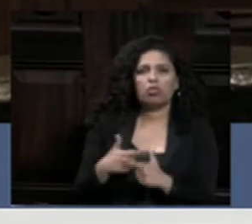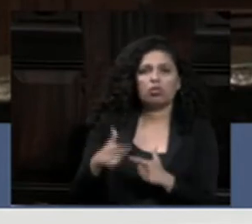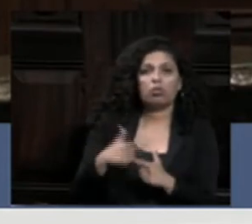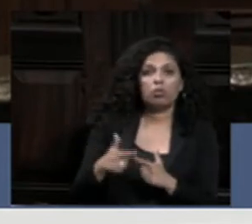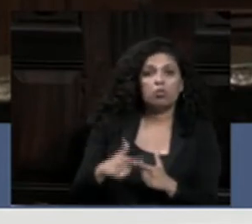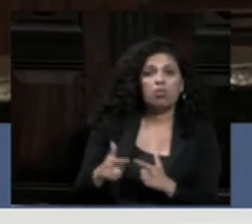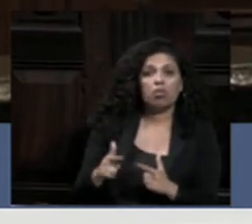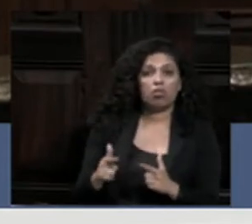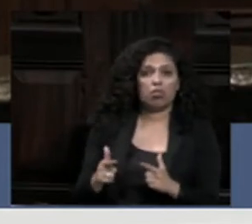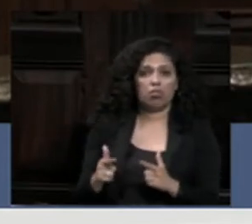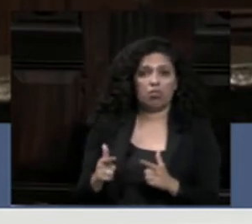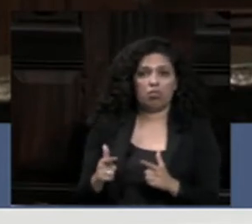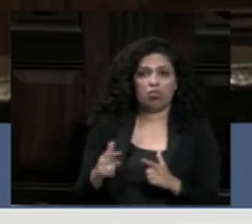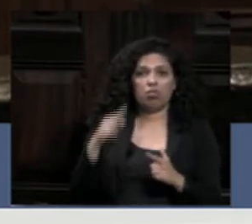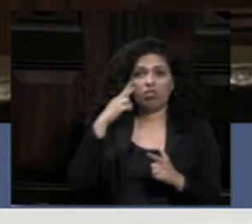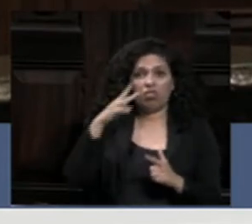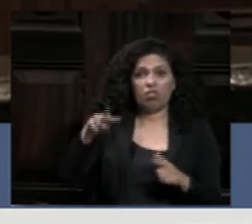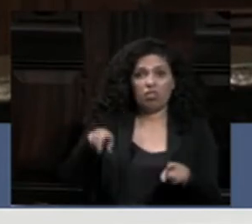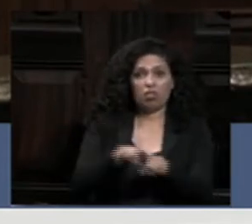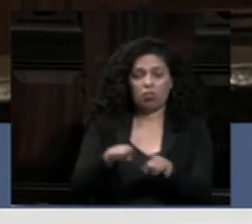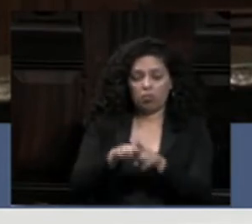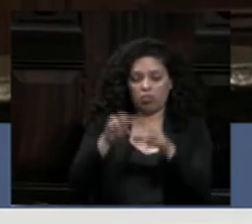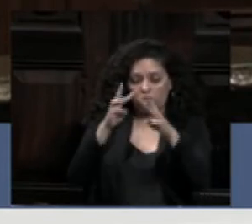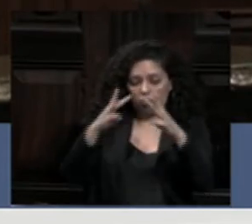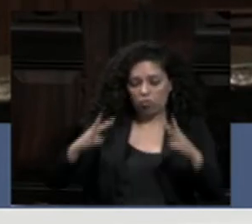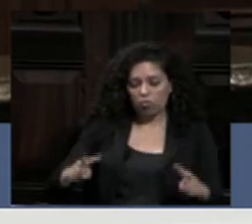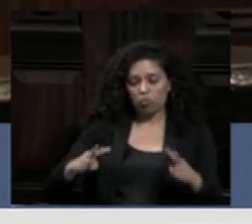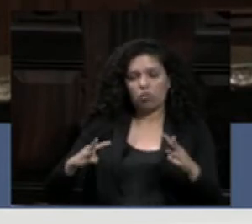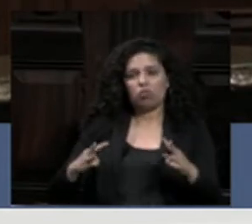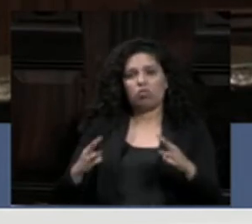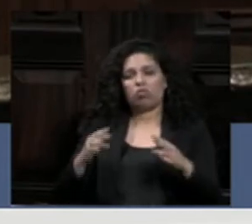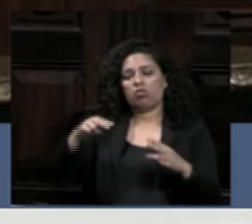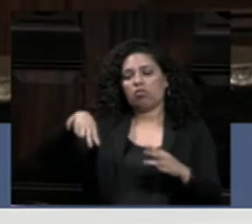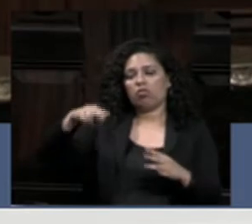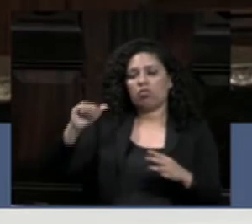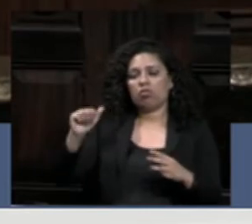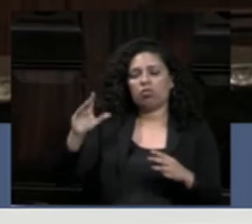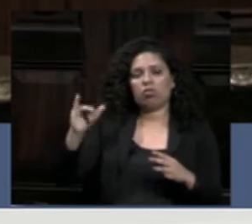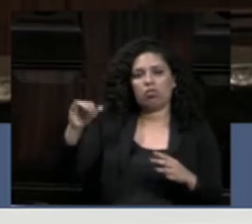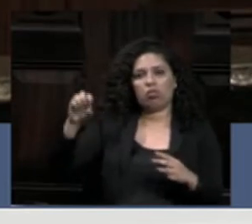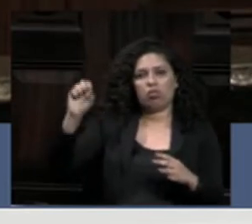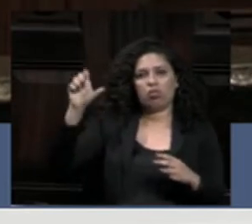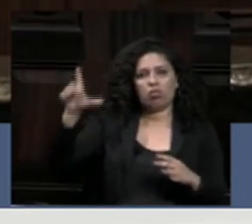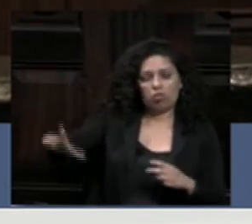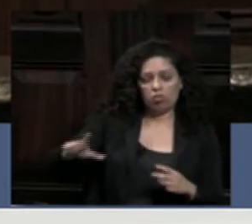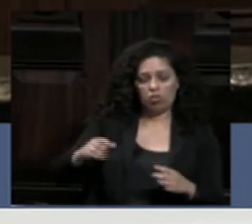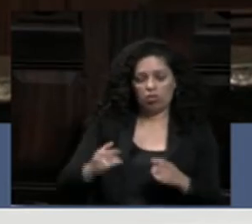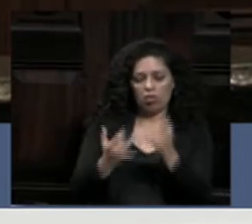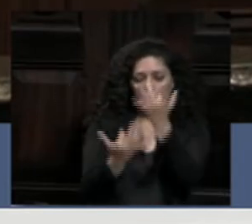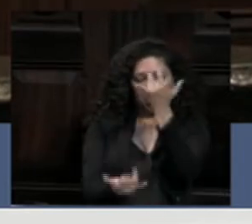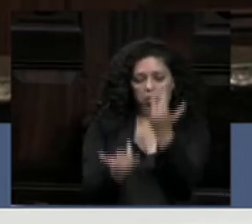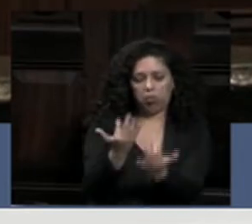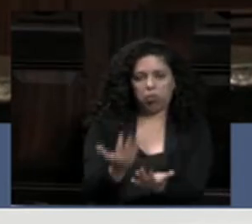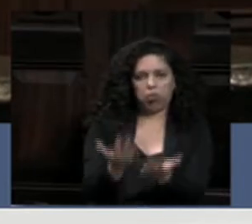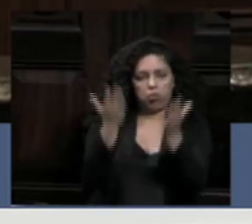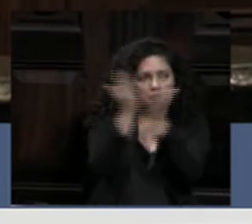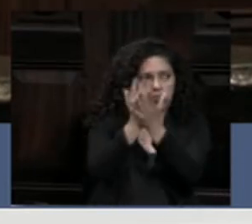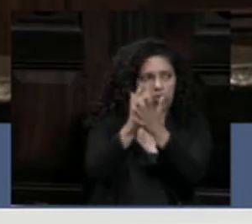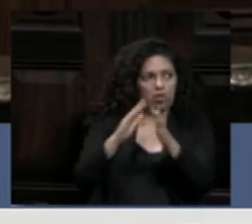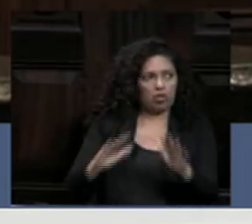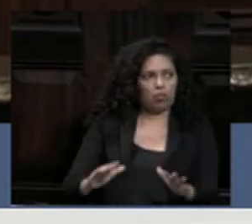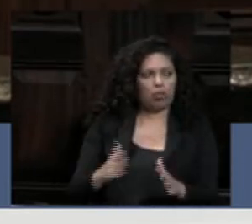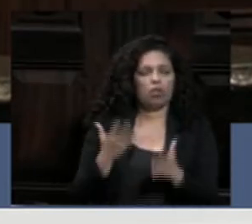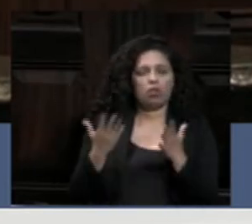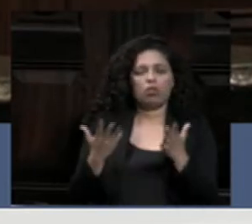nacional do Museu Nacional do Rio de Janeiro. Então, termino aqui, senhor presidente, a minha fala.